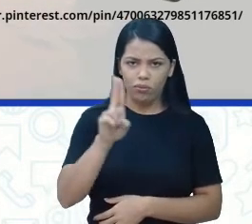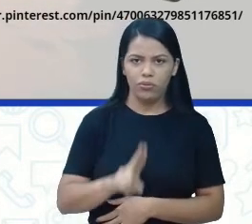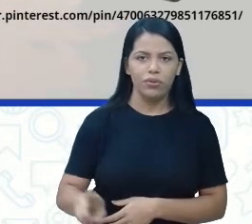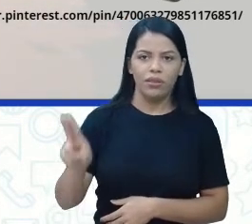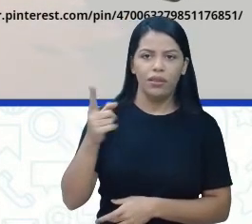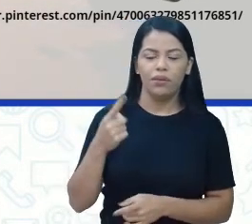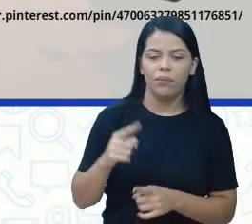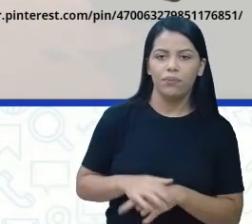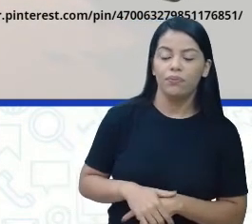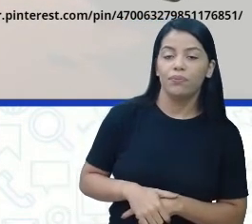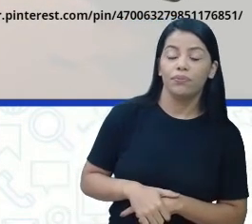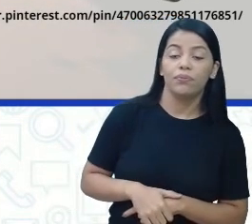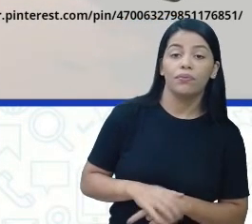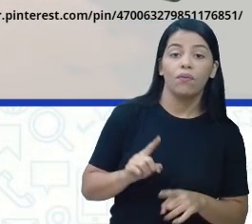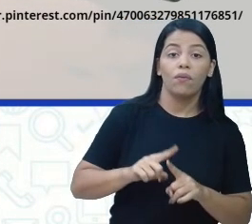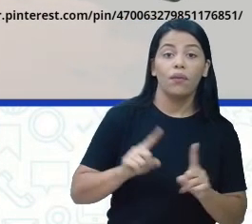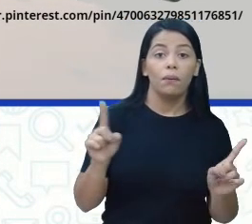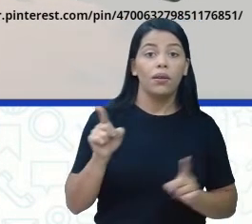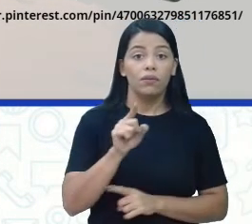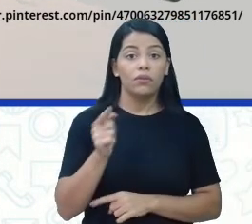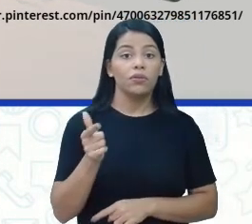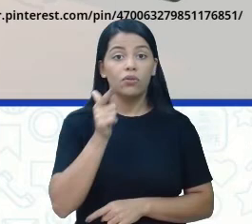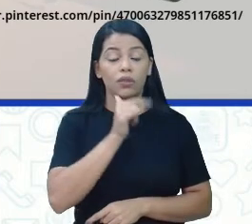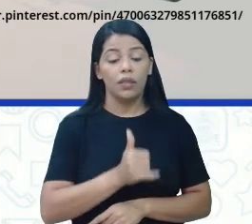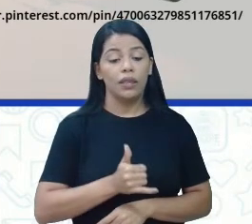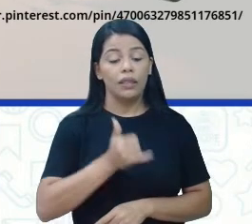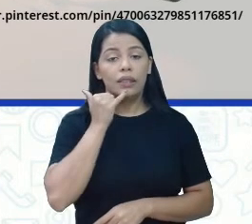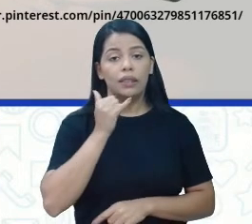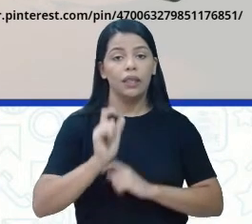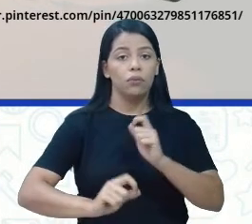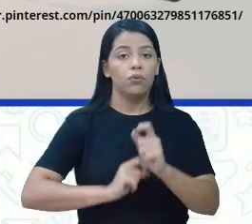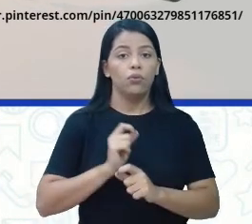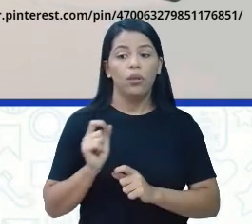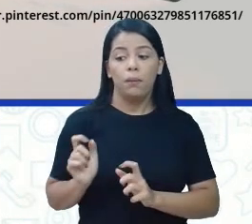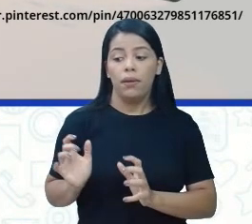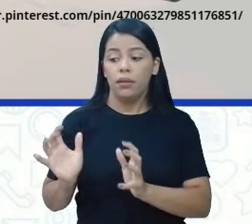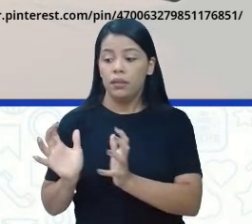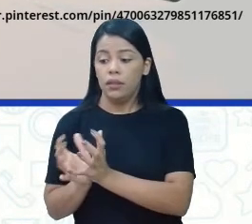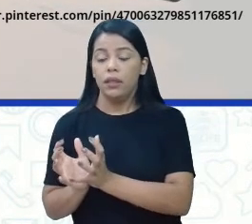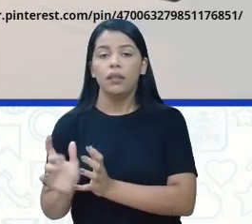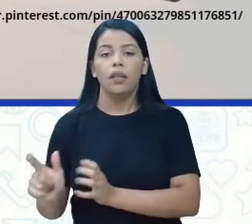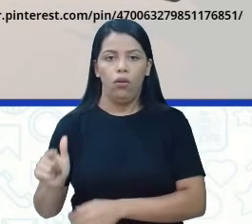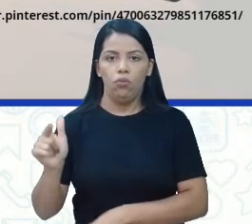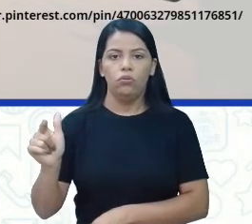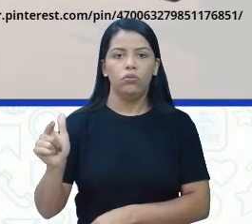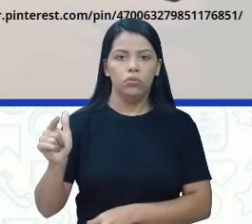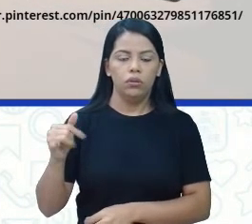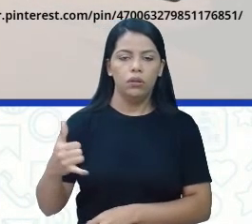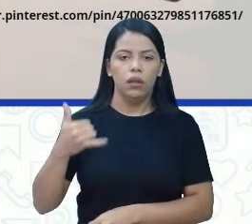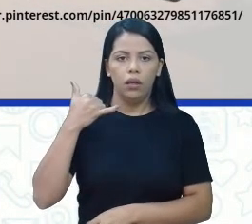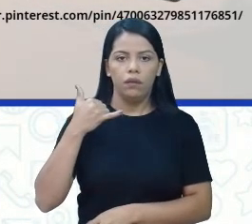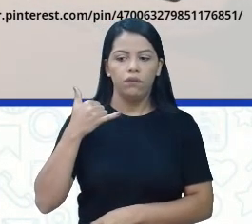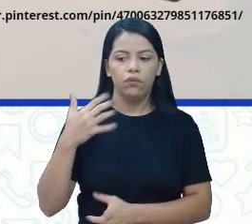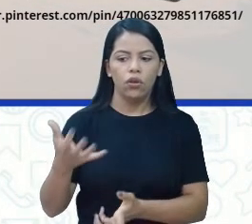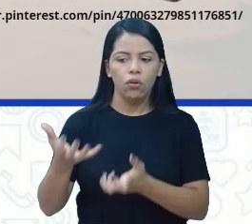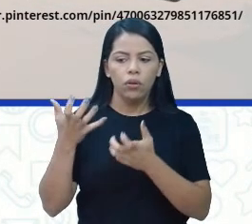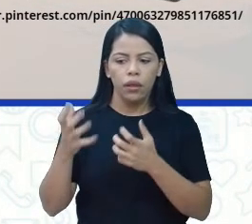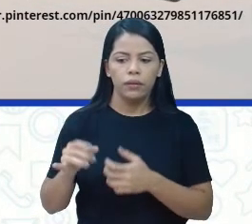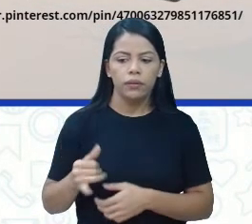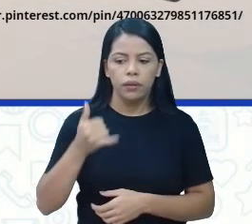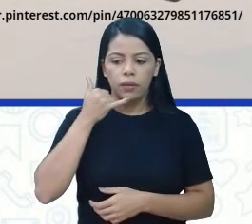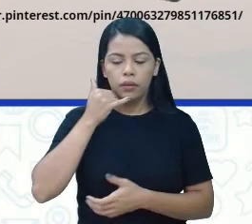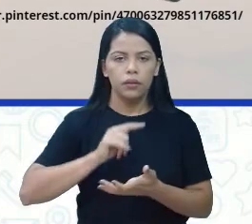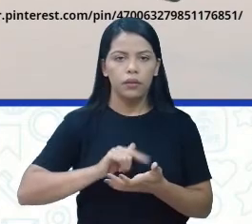antigo não. Mas você ligava para a central telefônica, telefonista, eu quero falar com o professor Gilson. Ela passava. Aí